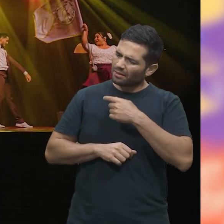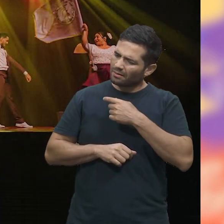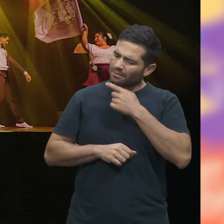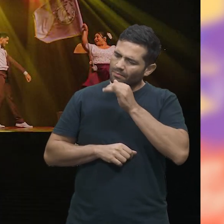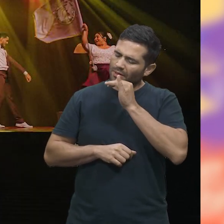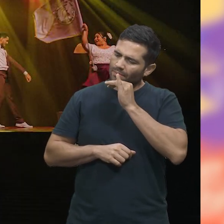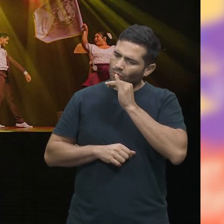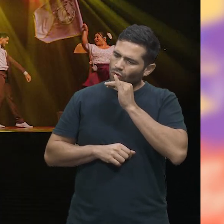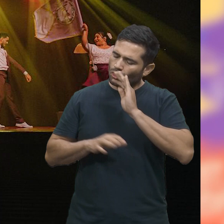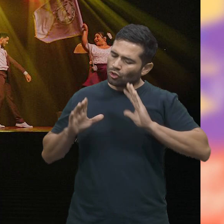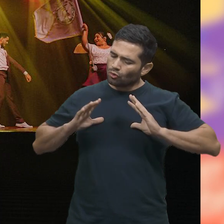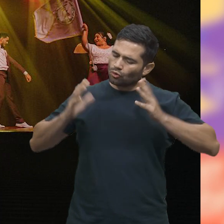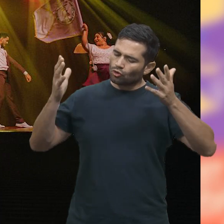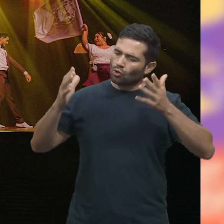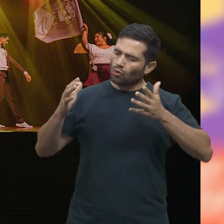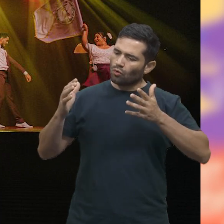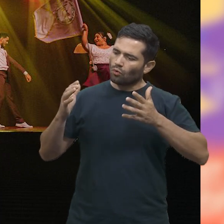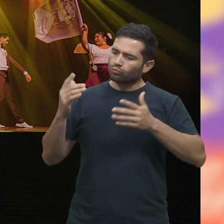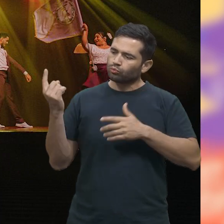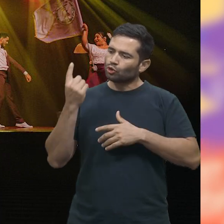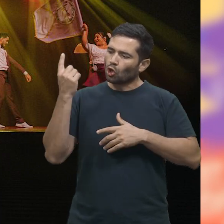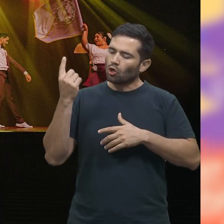não pensa num show solo